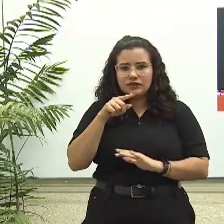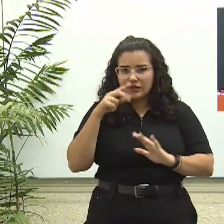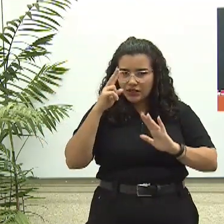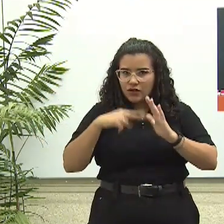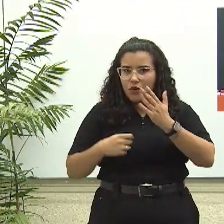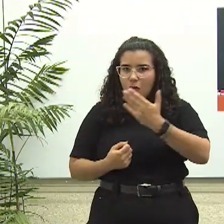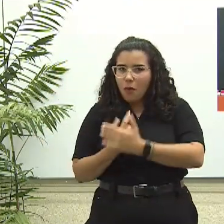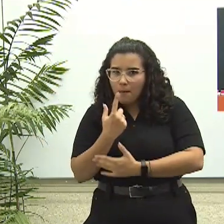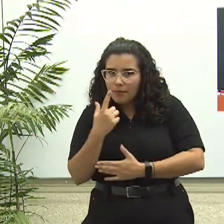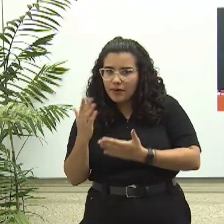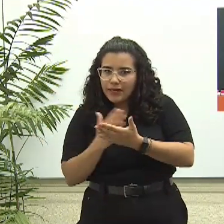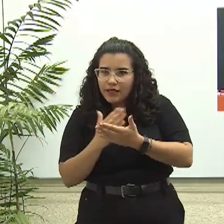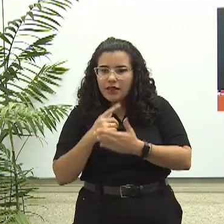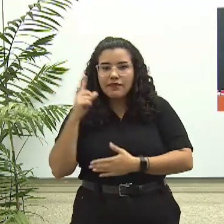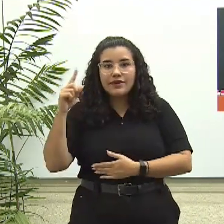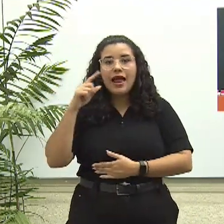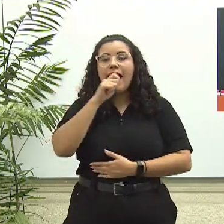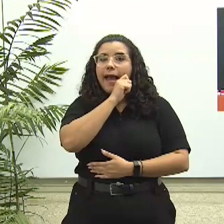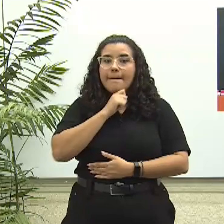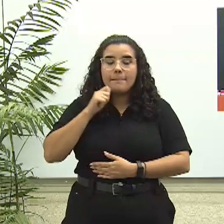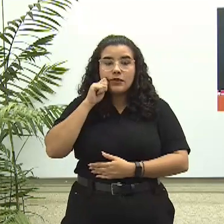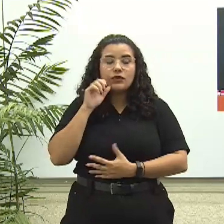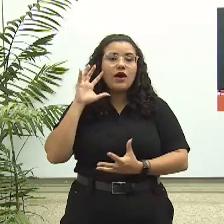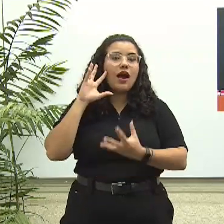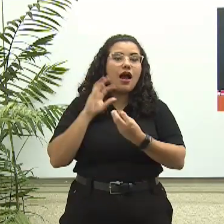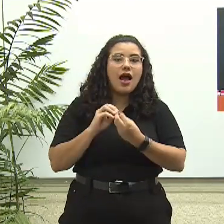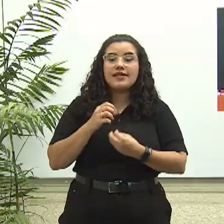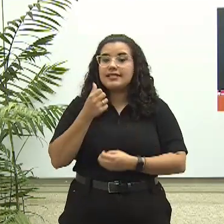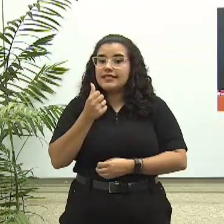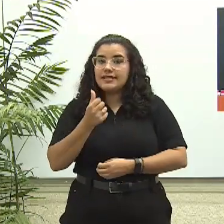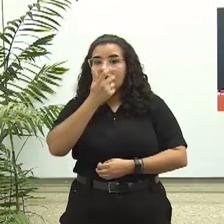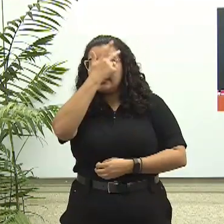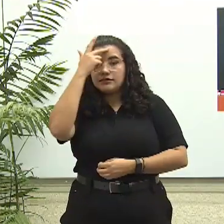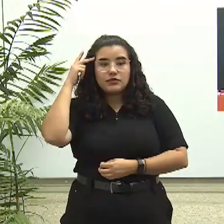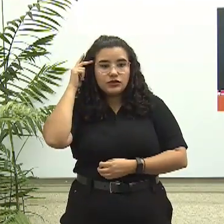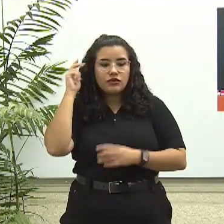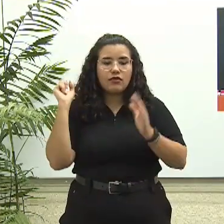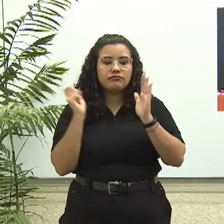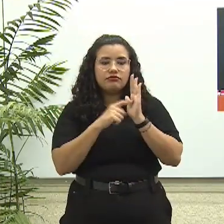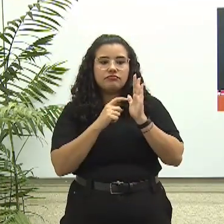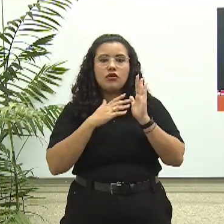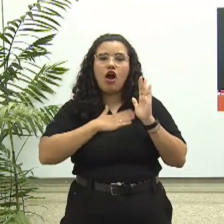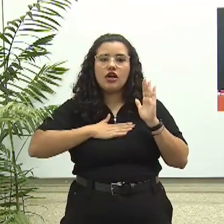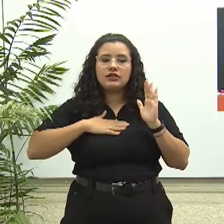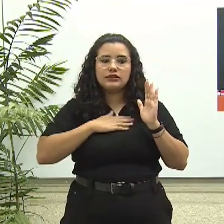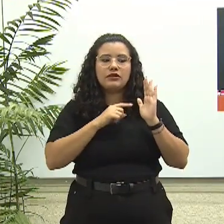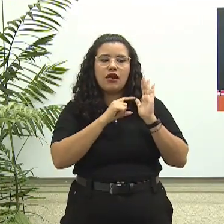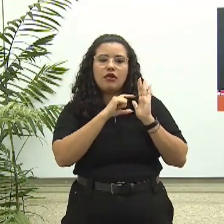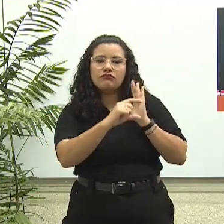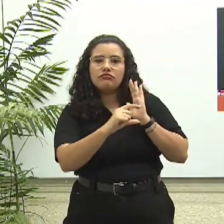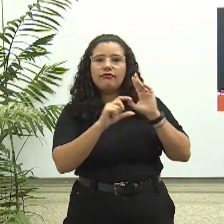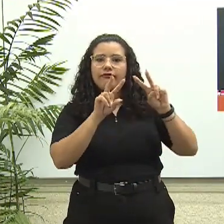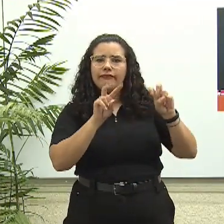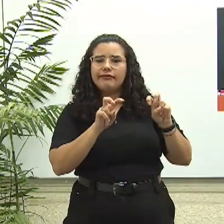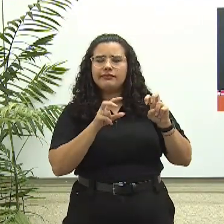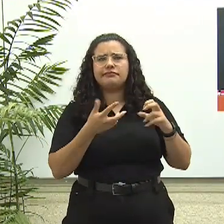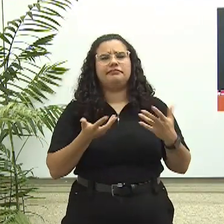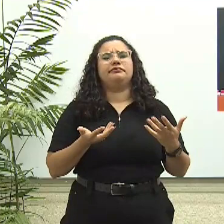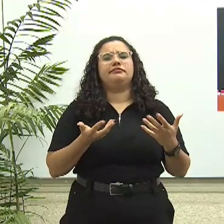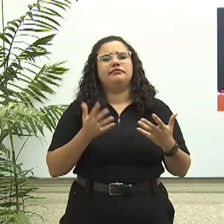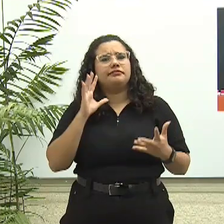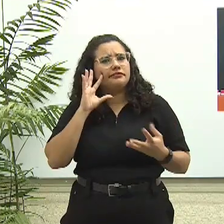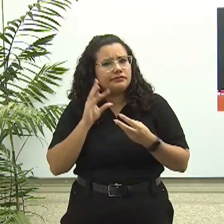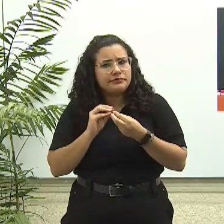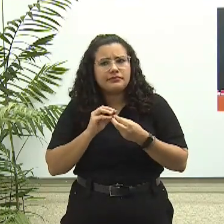comprou na Amazon e tal Ah seis pessoas sublinharam essa parte então há toda uma uma